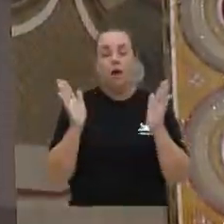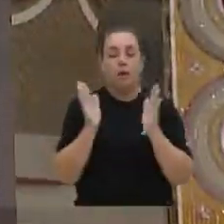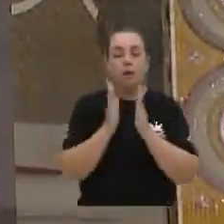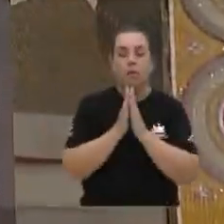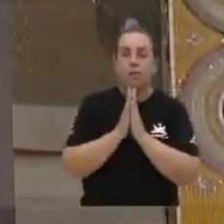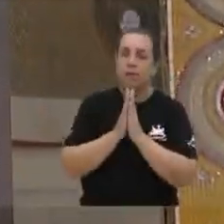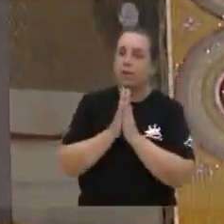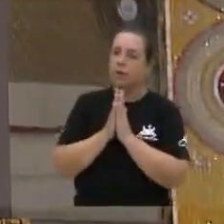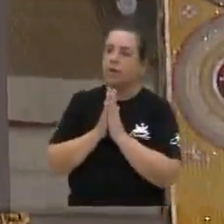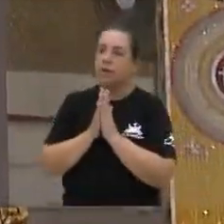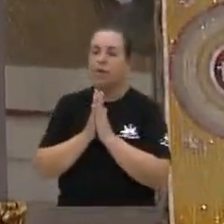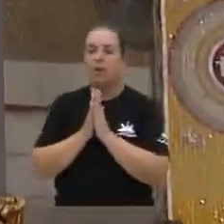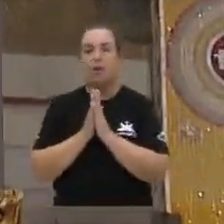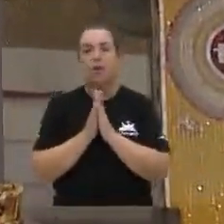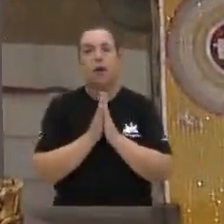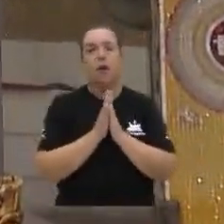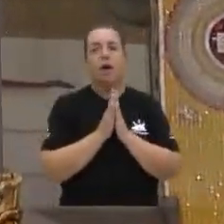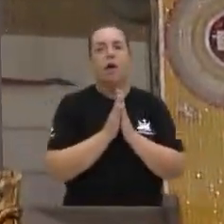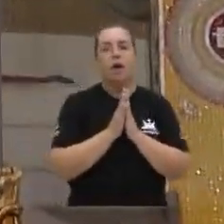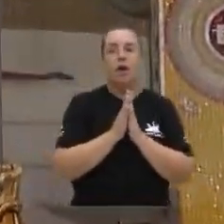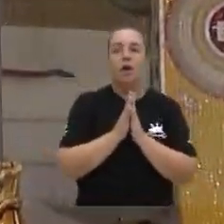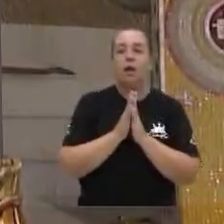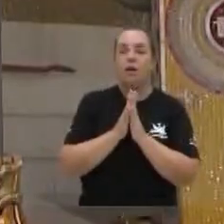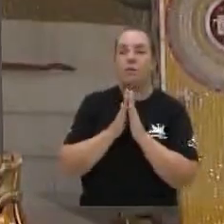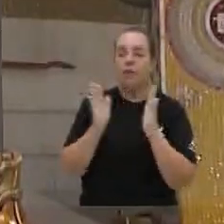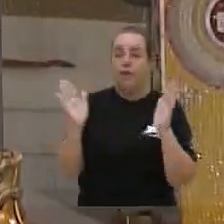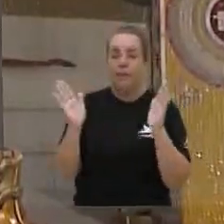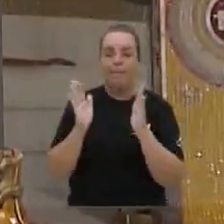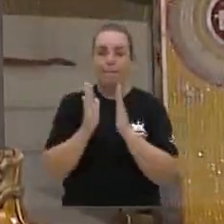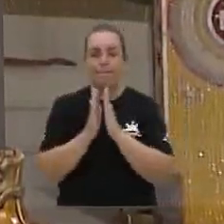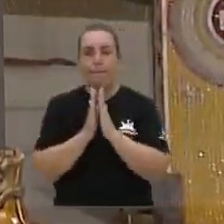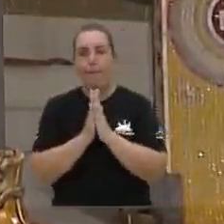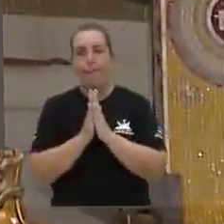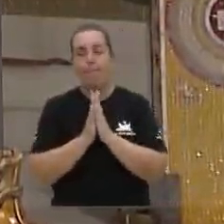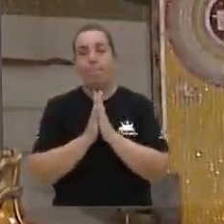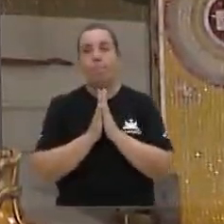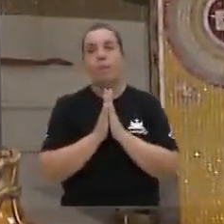amém, amém,